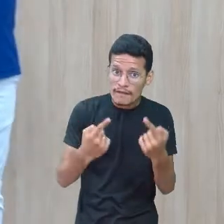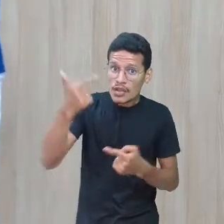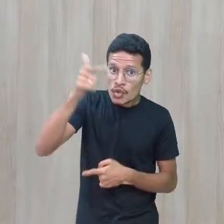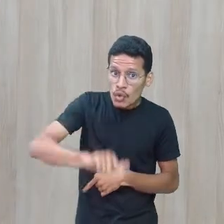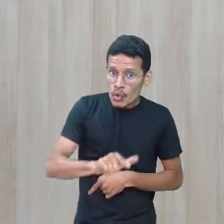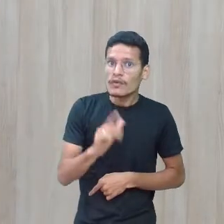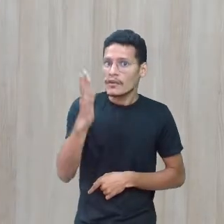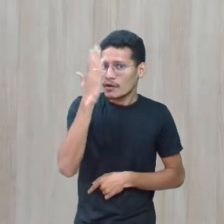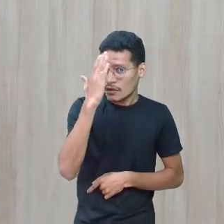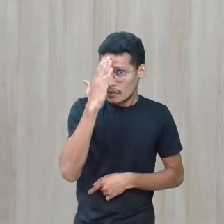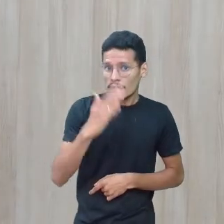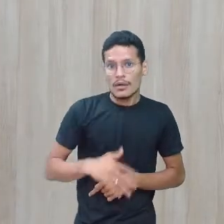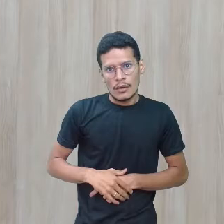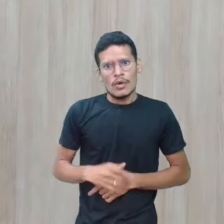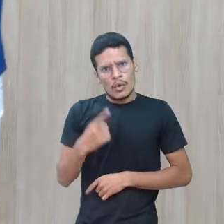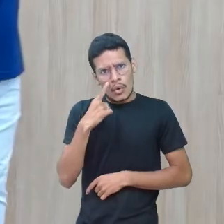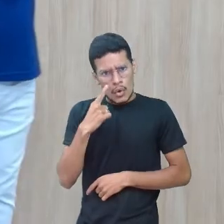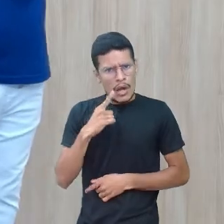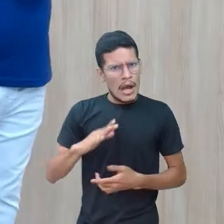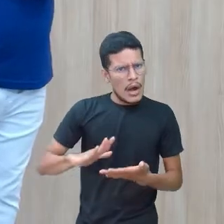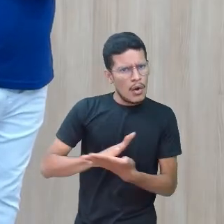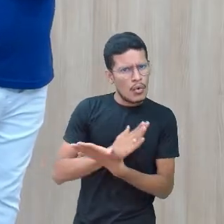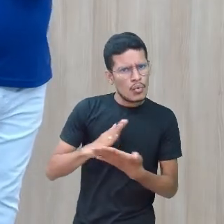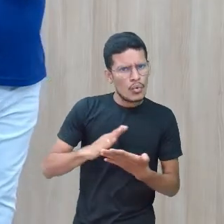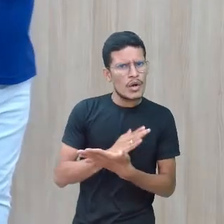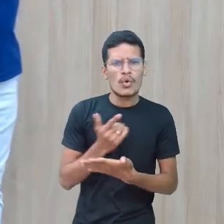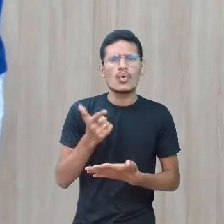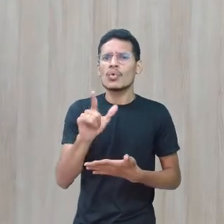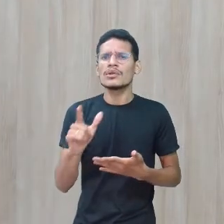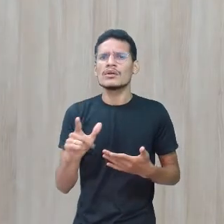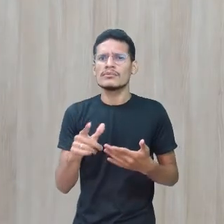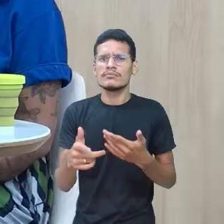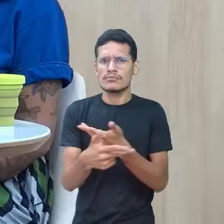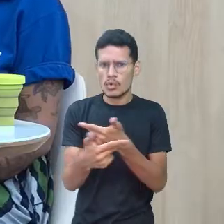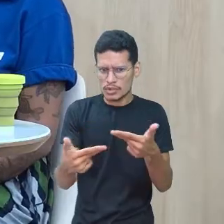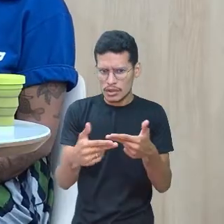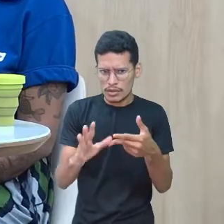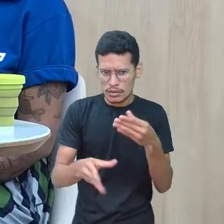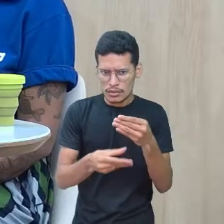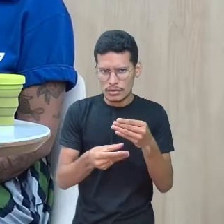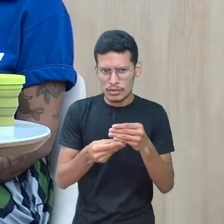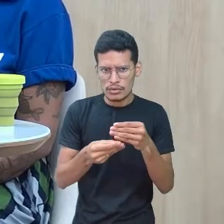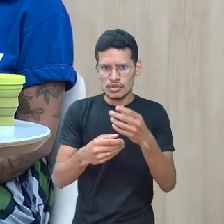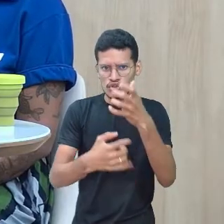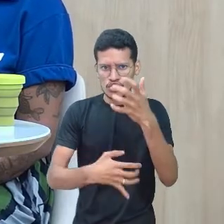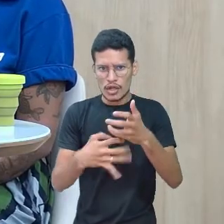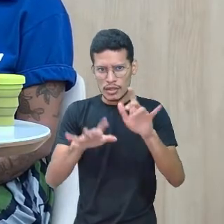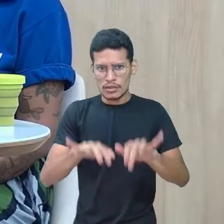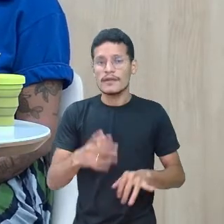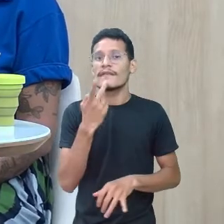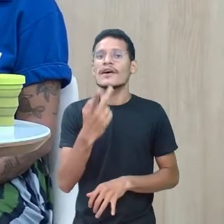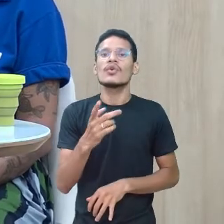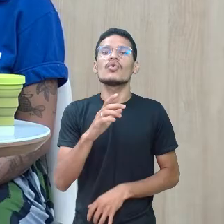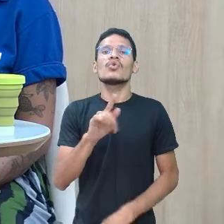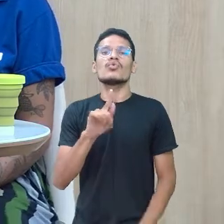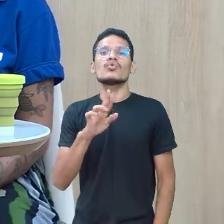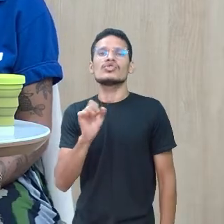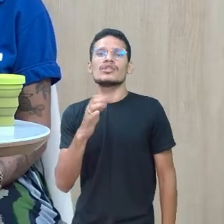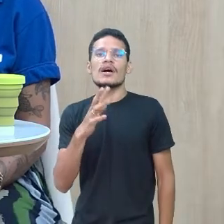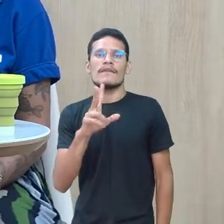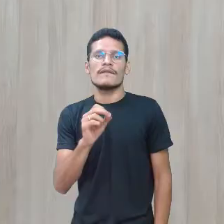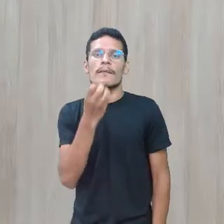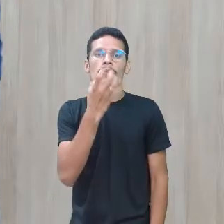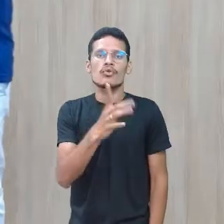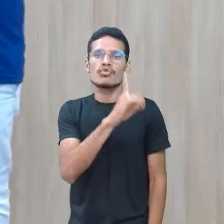Pois é. Alguma outra participação aí no chat? Gustavo está lhe dando bom dia. Bom dia para o